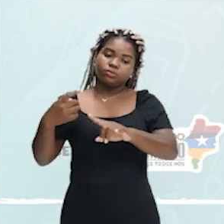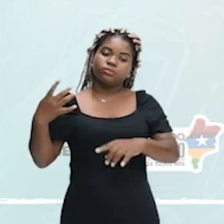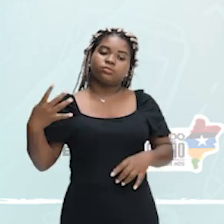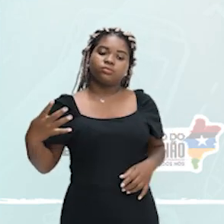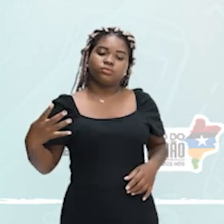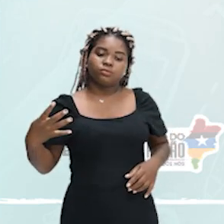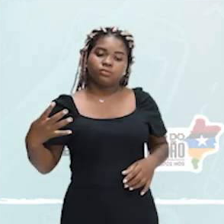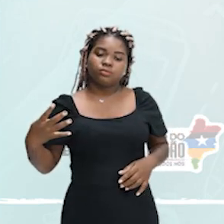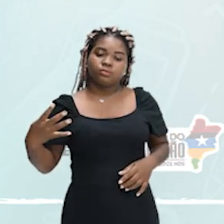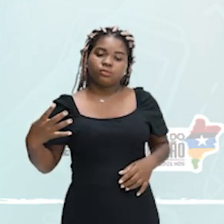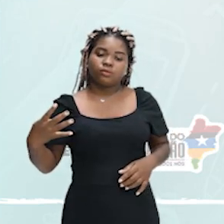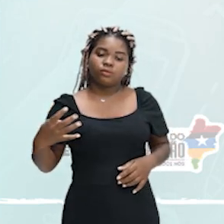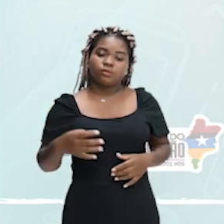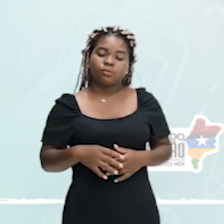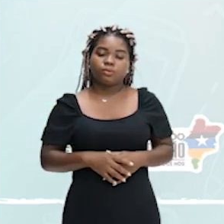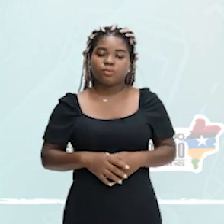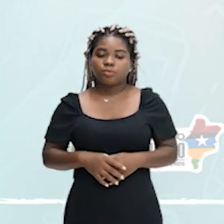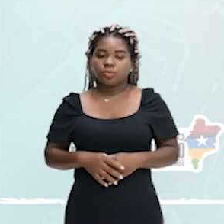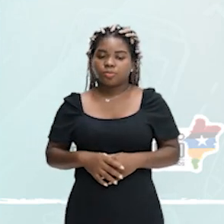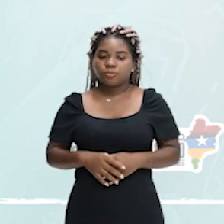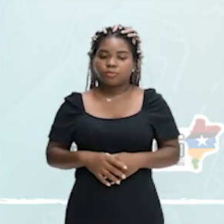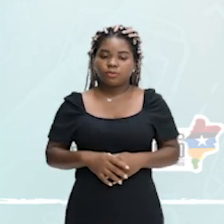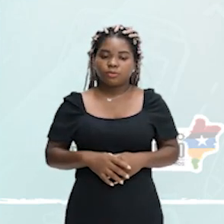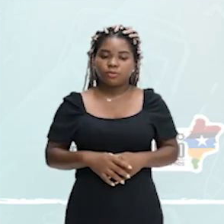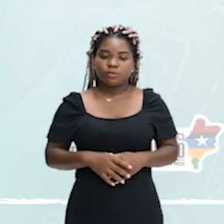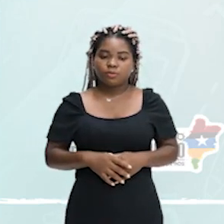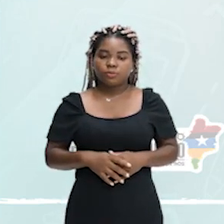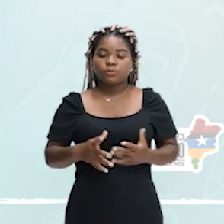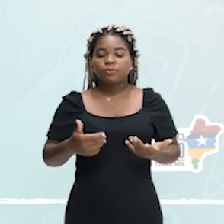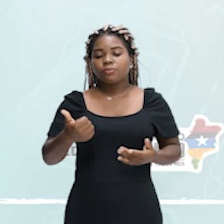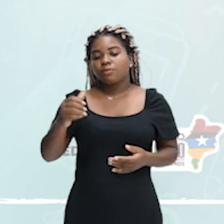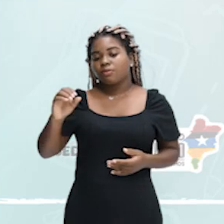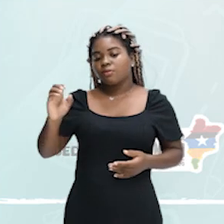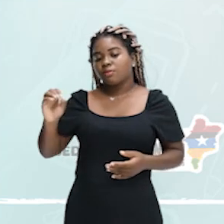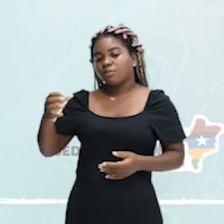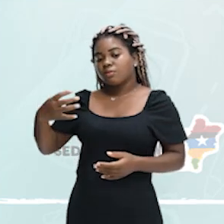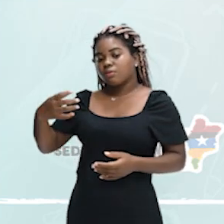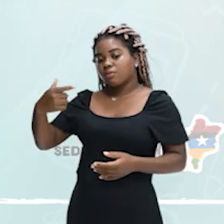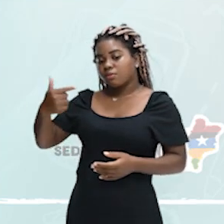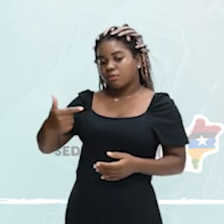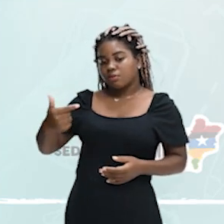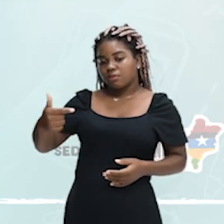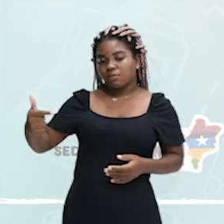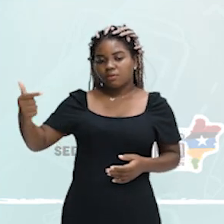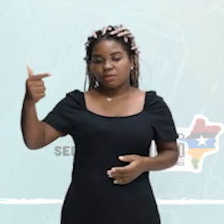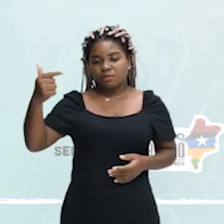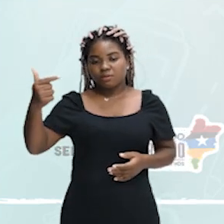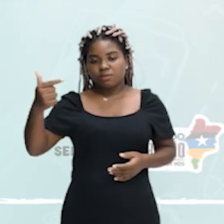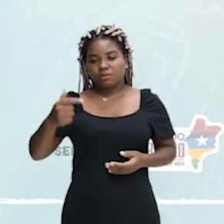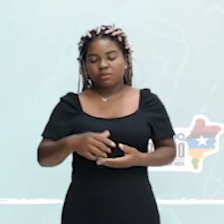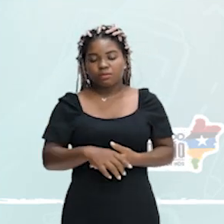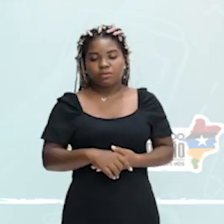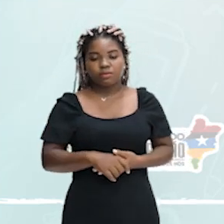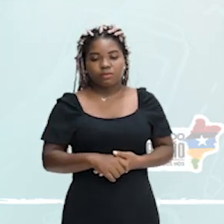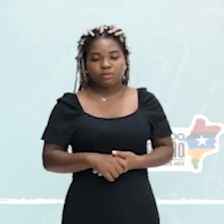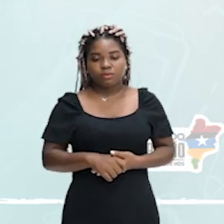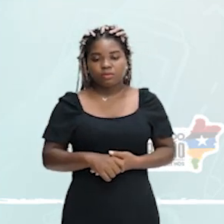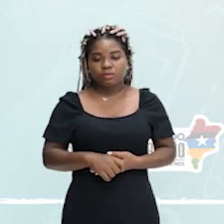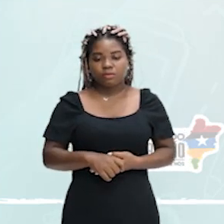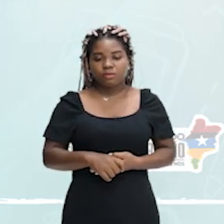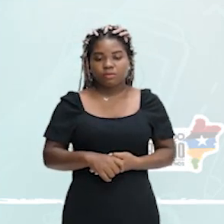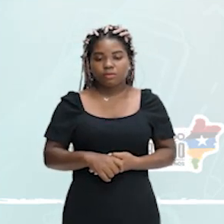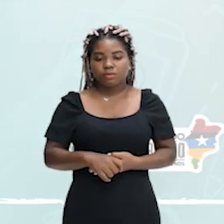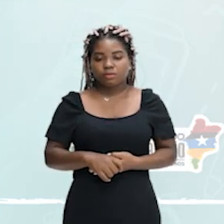de 100 por 4. E esse 100 por 4... eu posso reescrever o 4. O 4 é uma potência de base